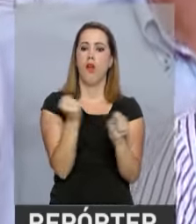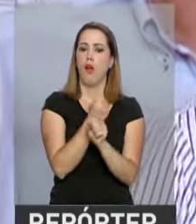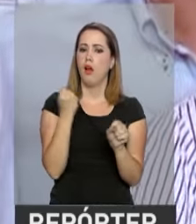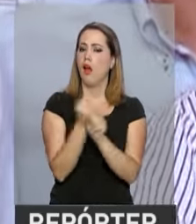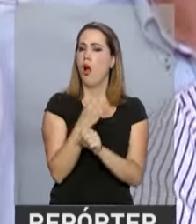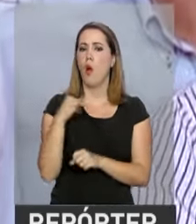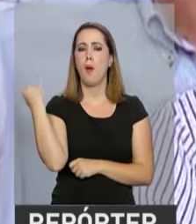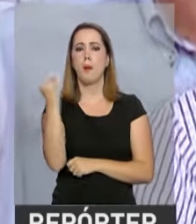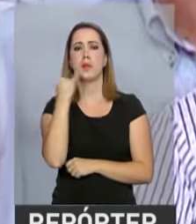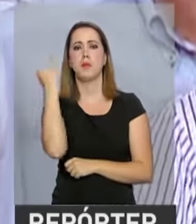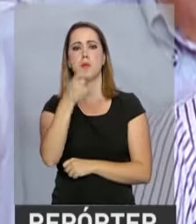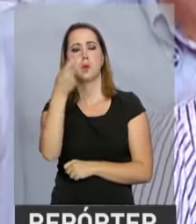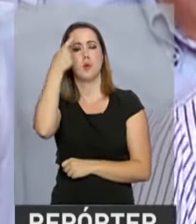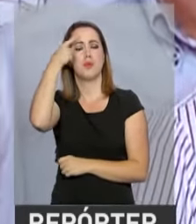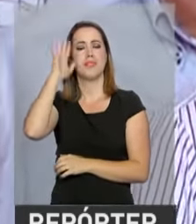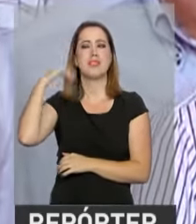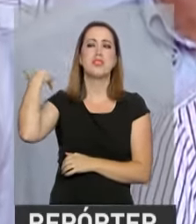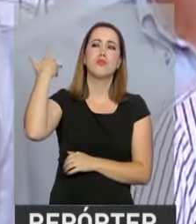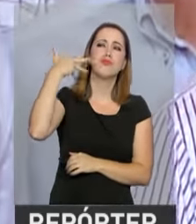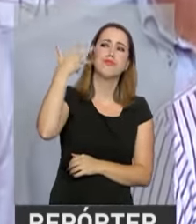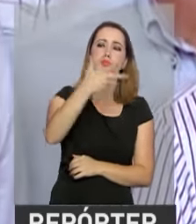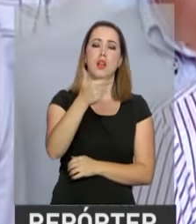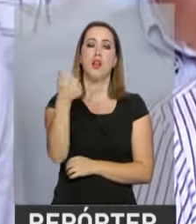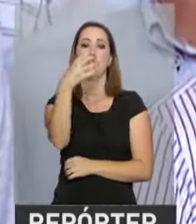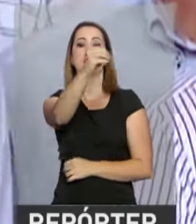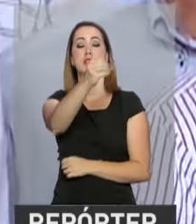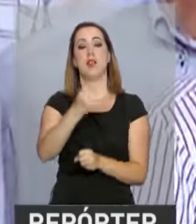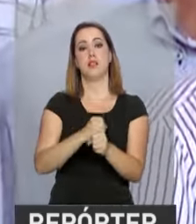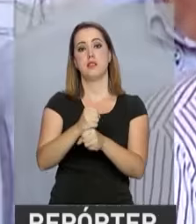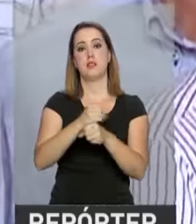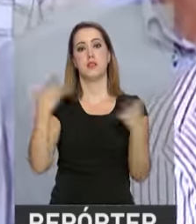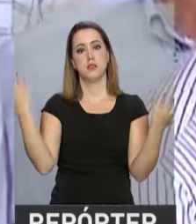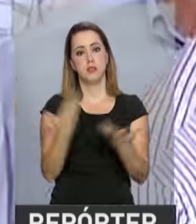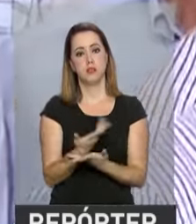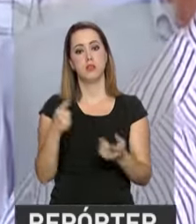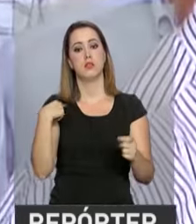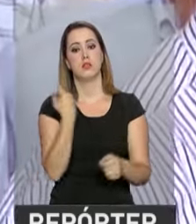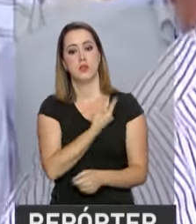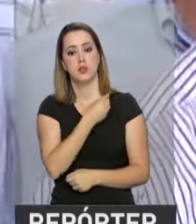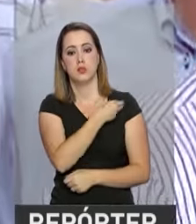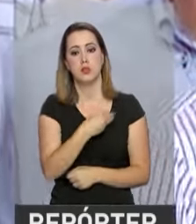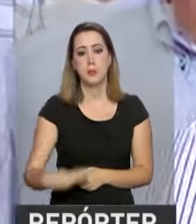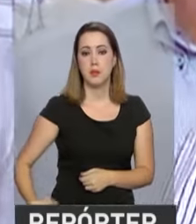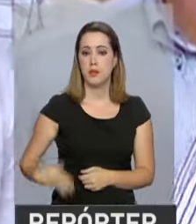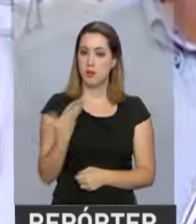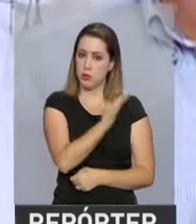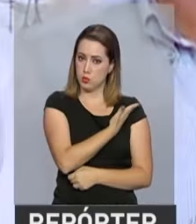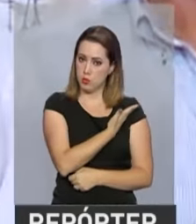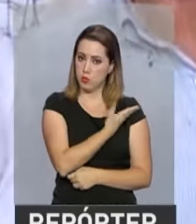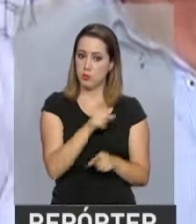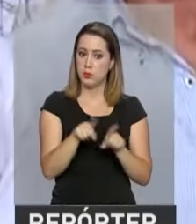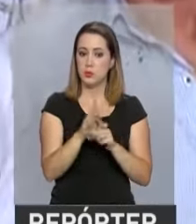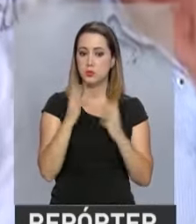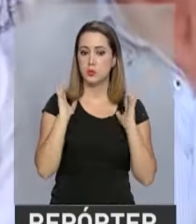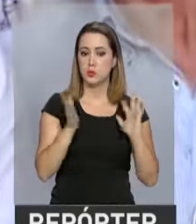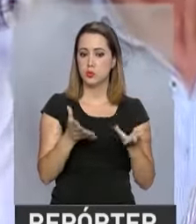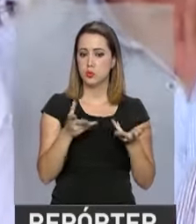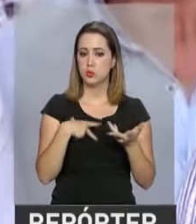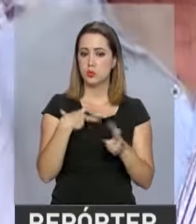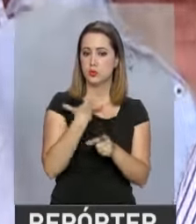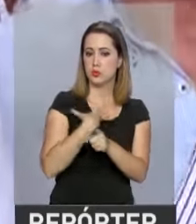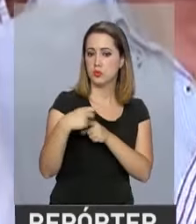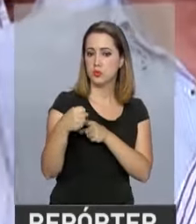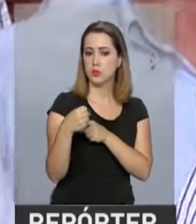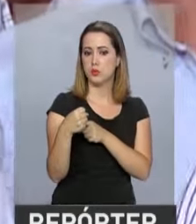importantíssima pensada há praticamente 10 anos mas que agora sob a Batuta aqui do nosso Ministro é Barbalho tem ganhado